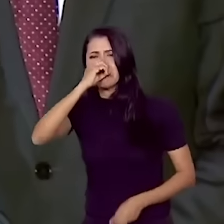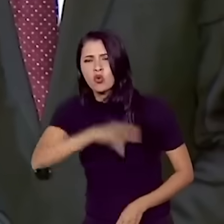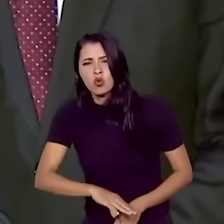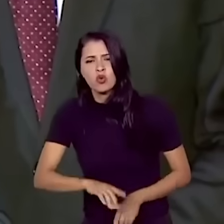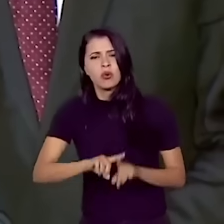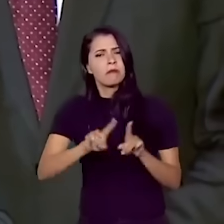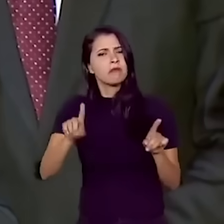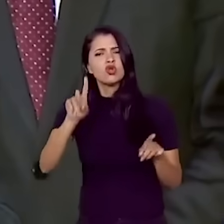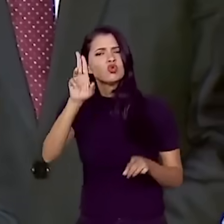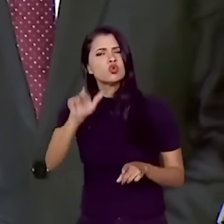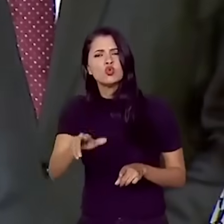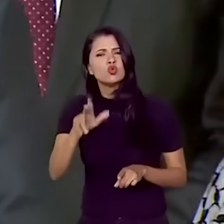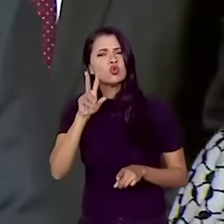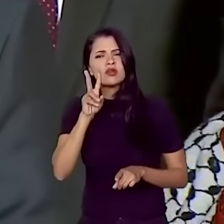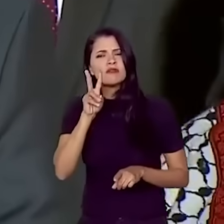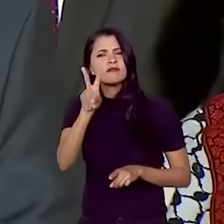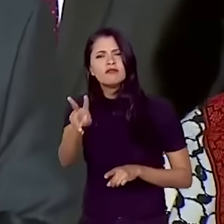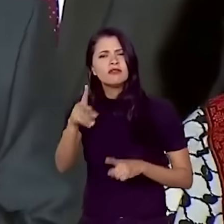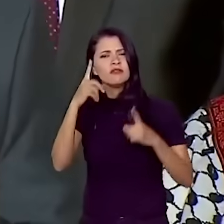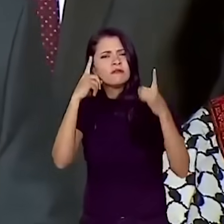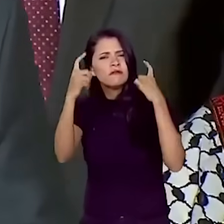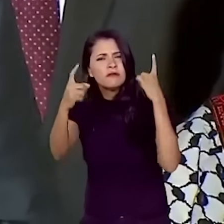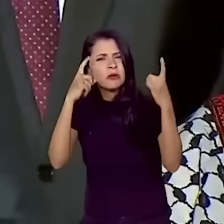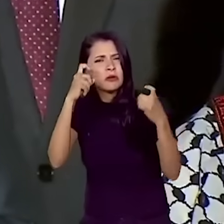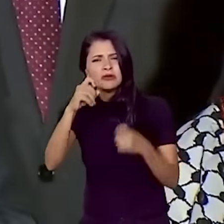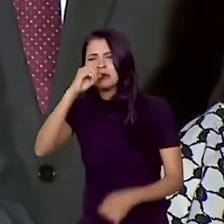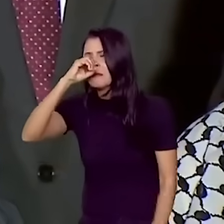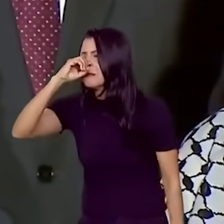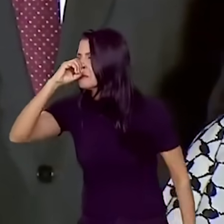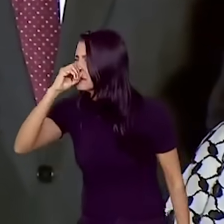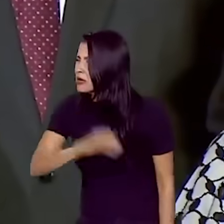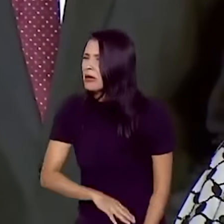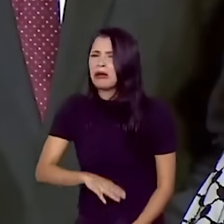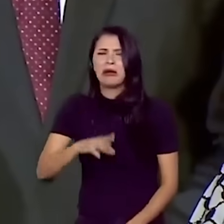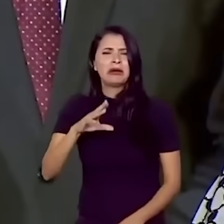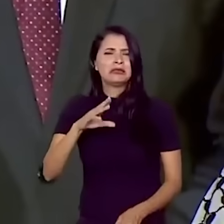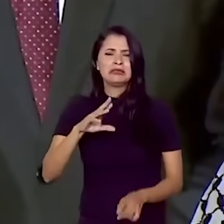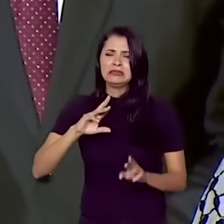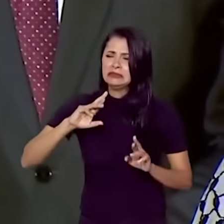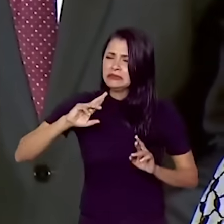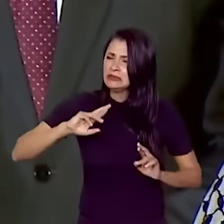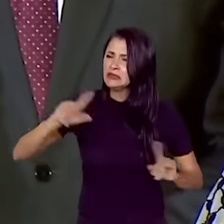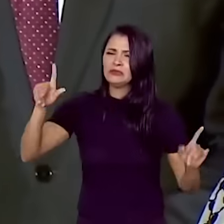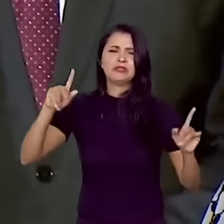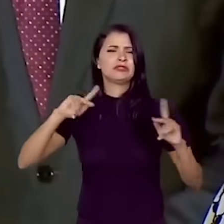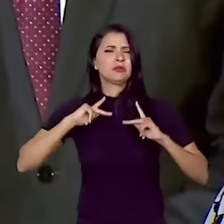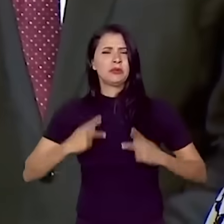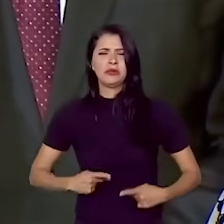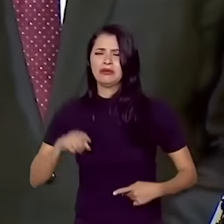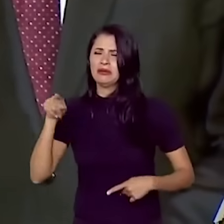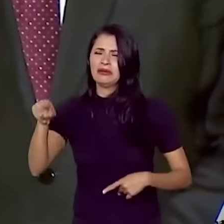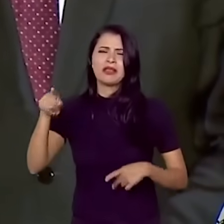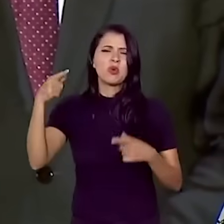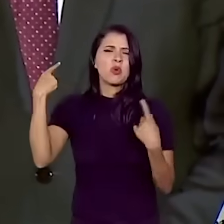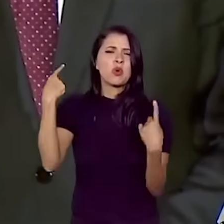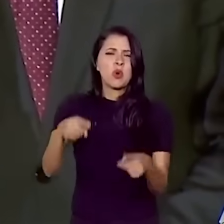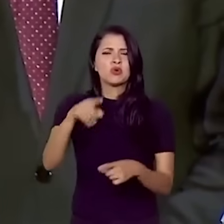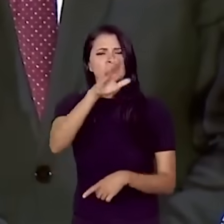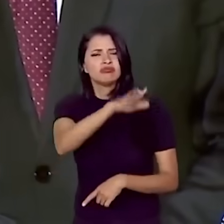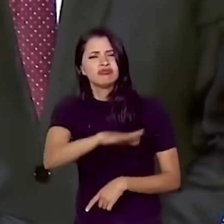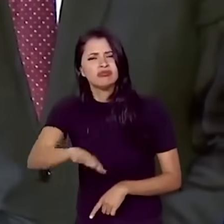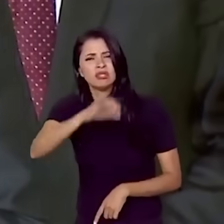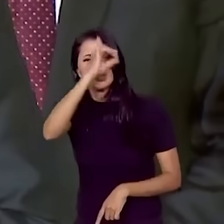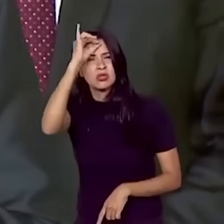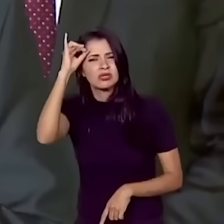sabe, uma violência tão bruta, tão desumana contra inocentes. Porque